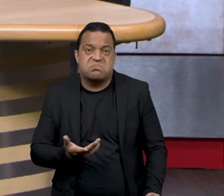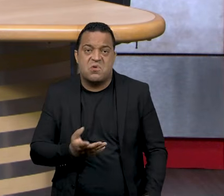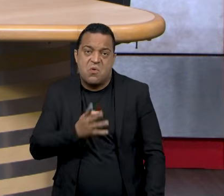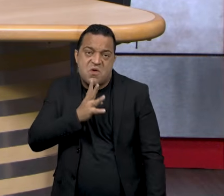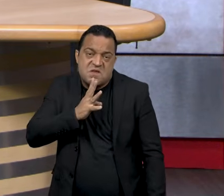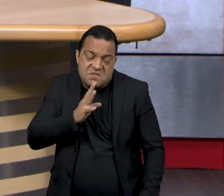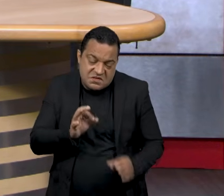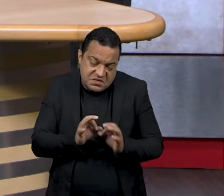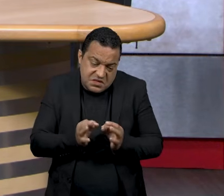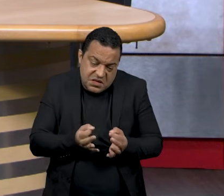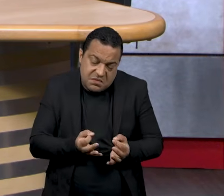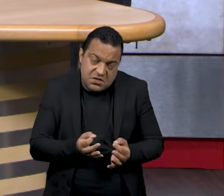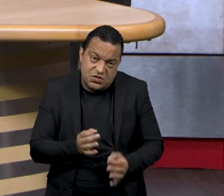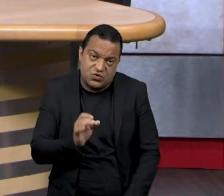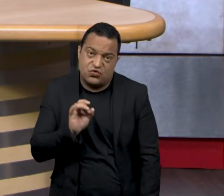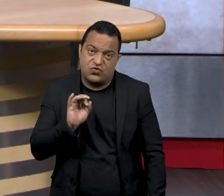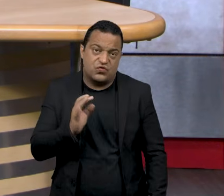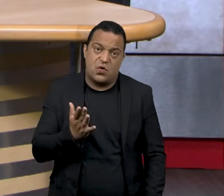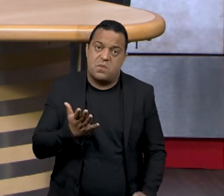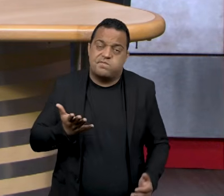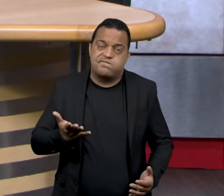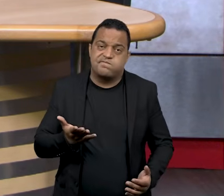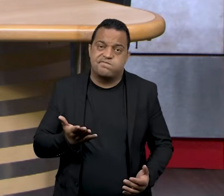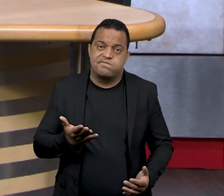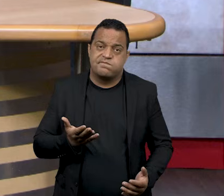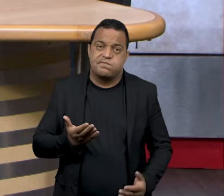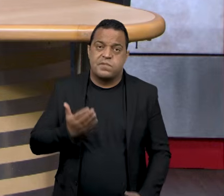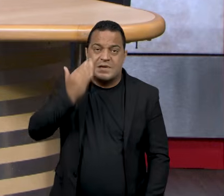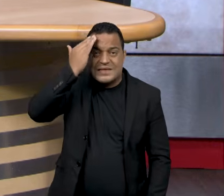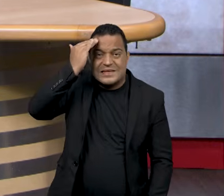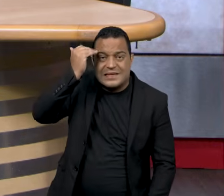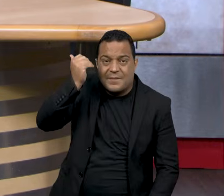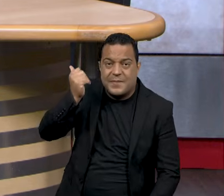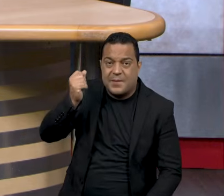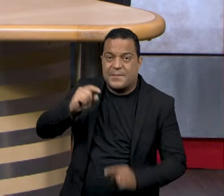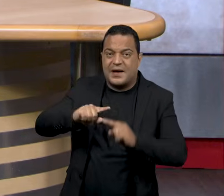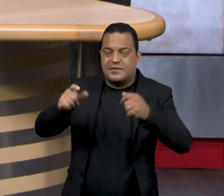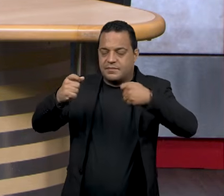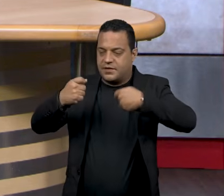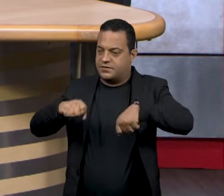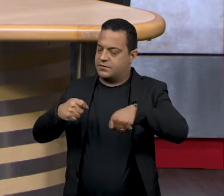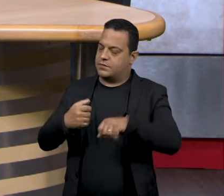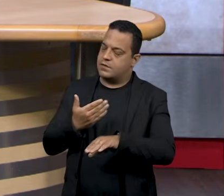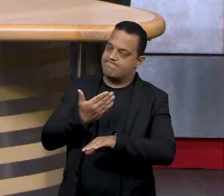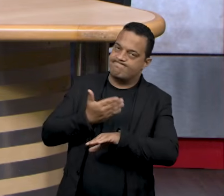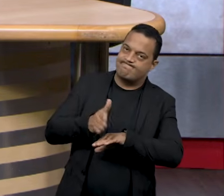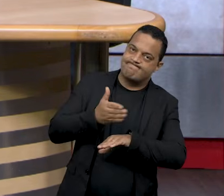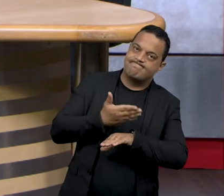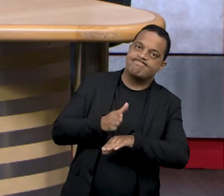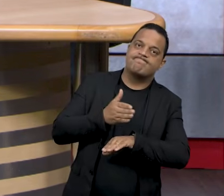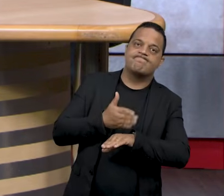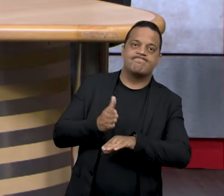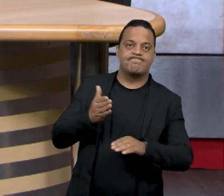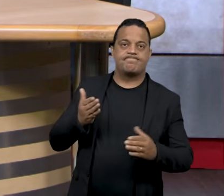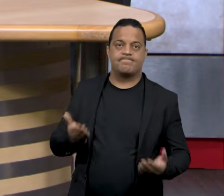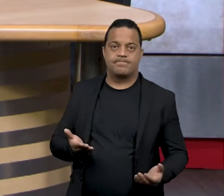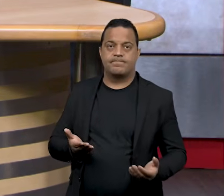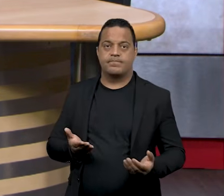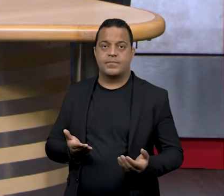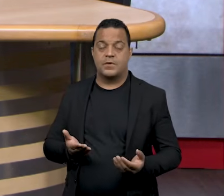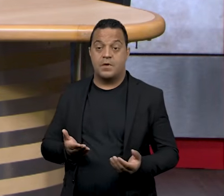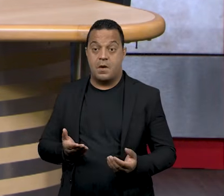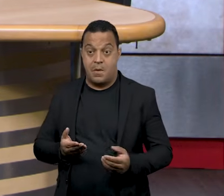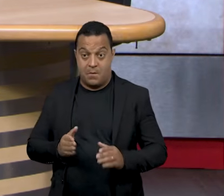é mero conhecimento. É um mero saber que, se não tiver aplicação prática, deixa de ser sabedoria. E à luz